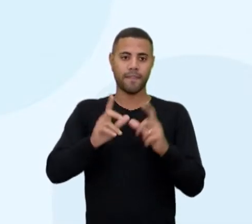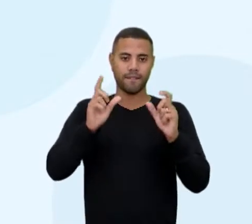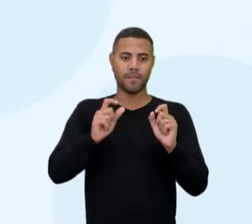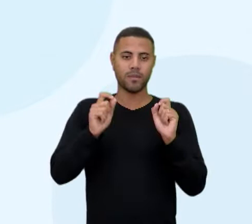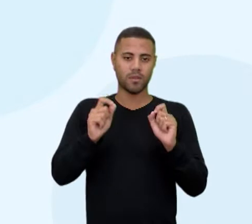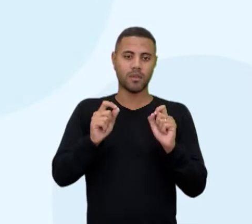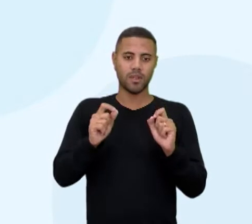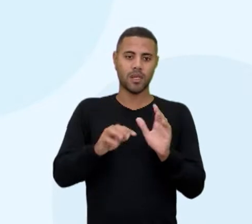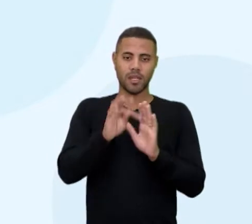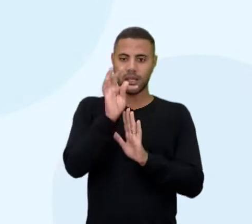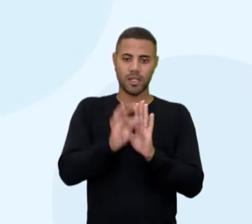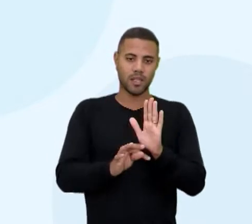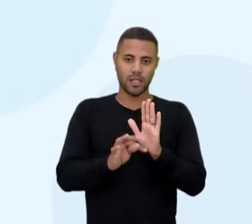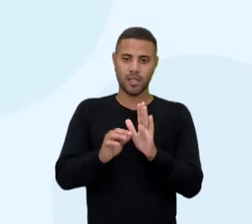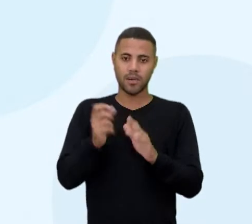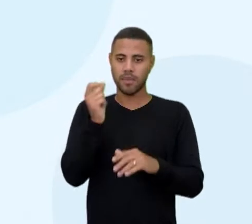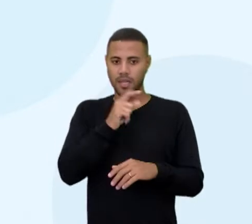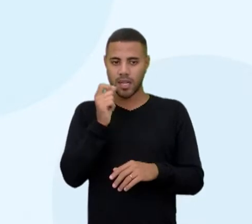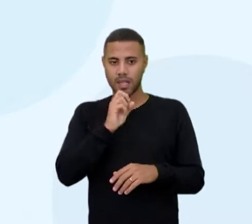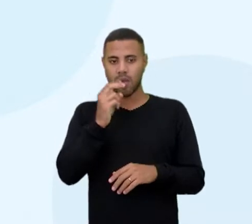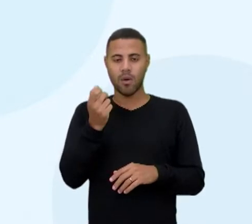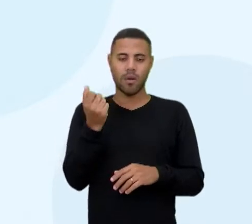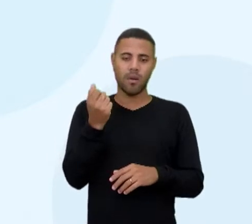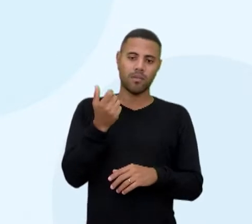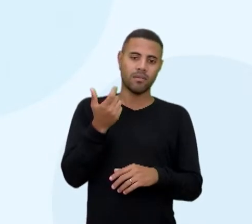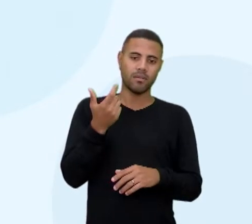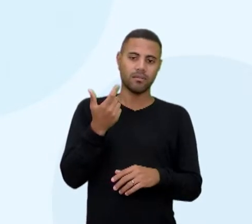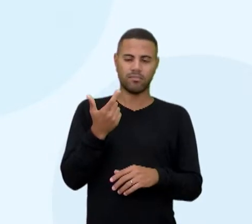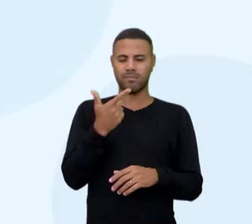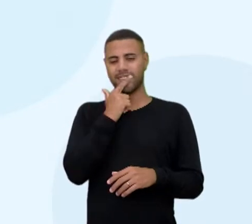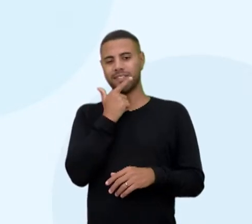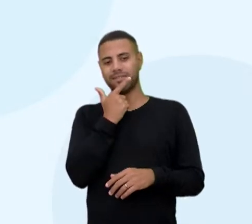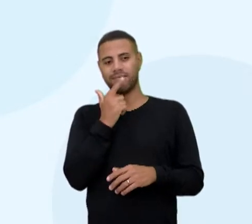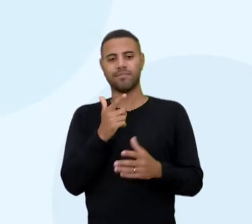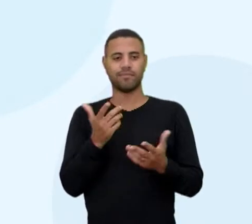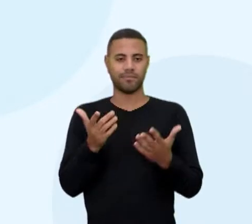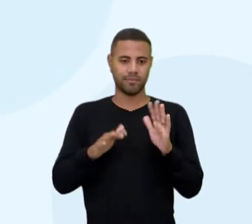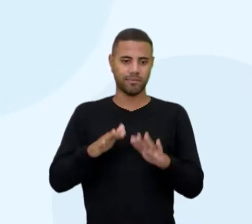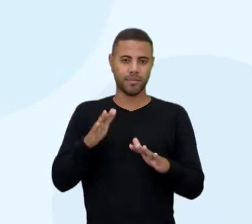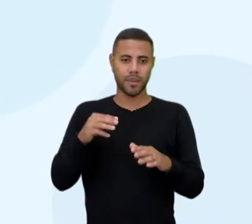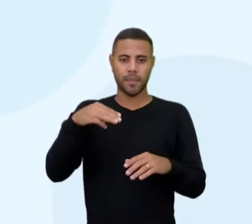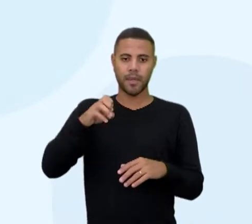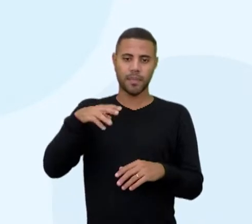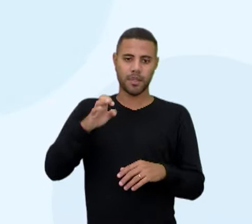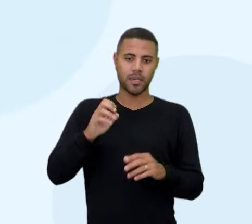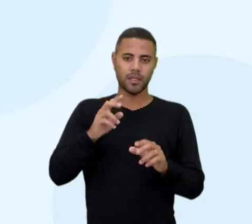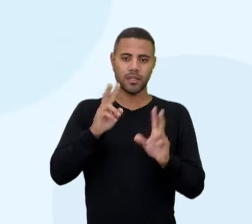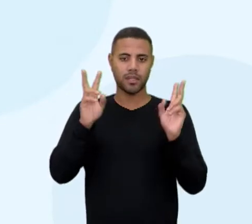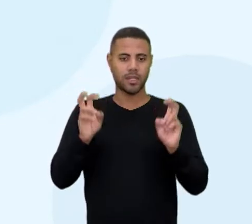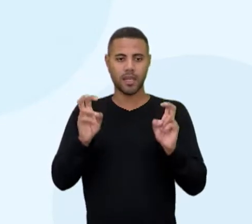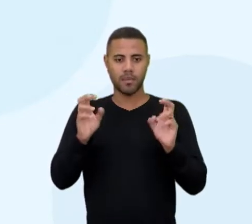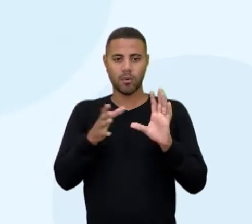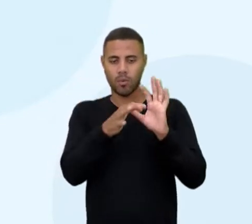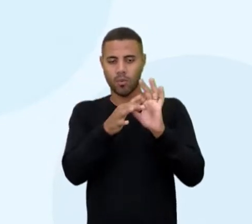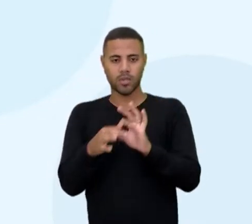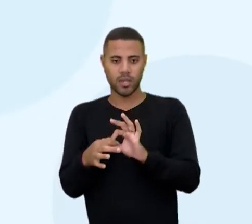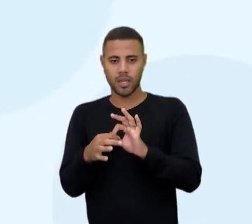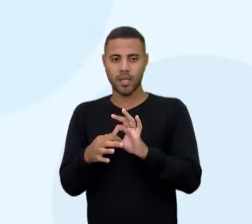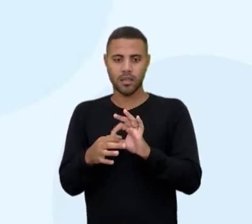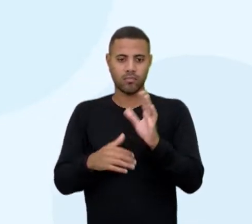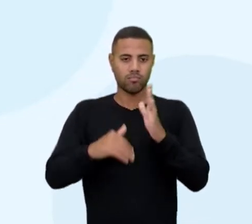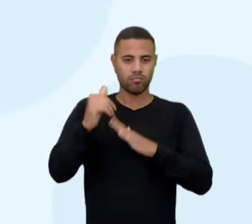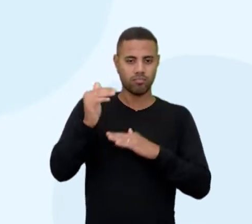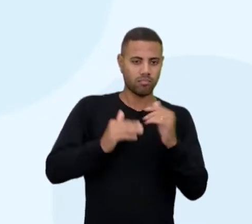mensagem textual, irônica ou engraçada. Os memes são gêneros muito ligados ao contexto de produção